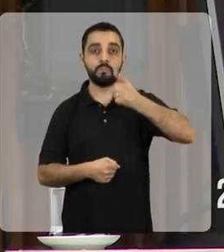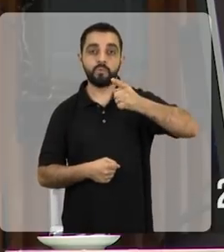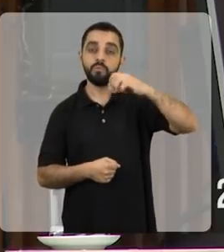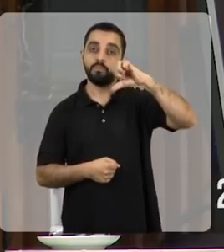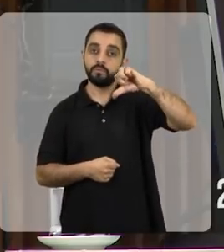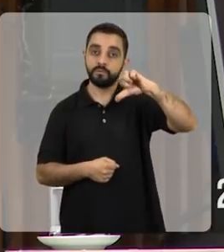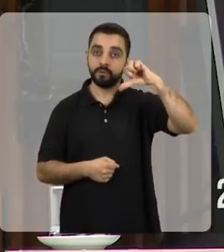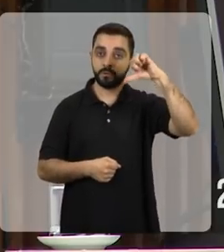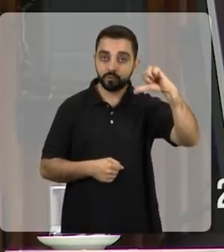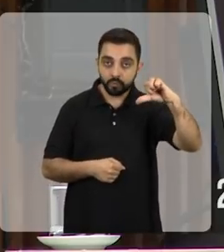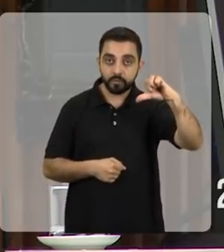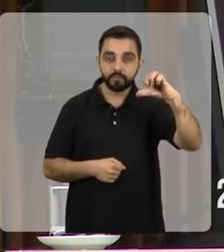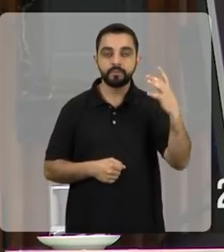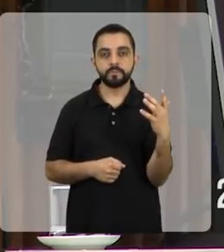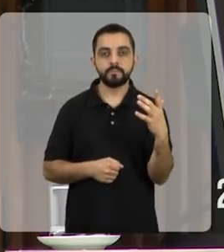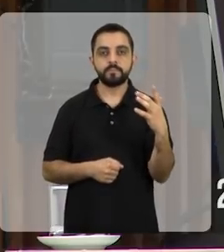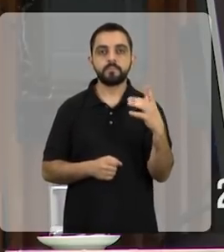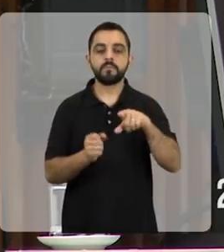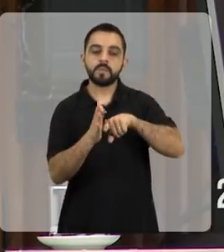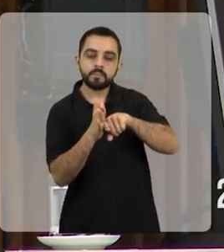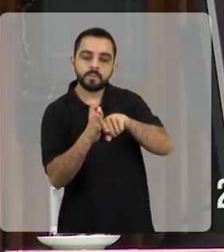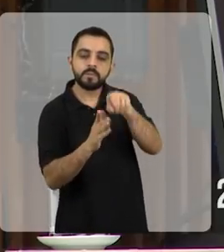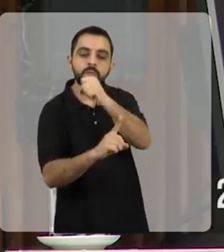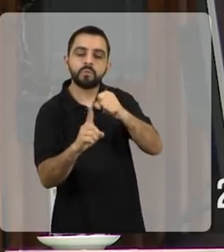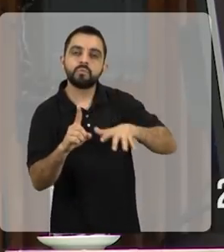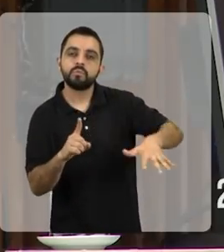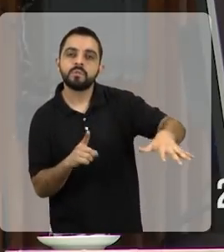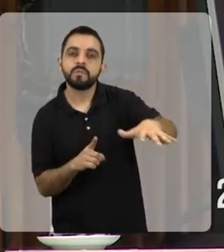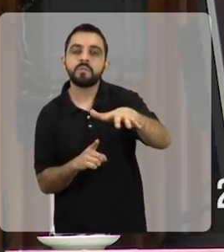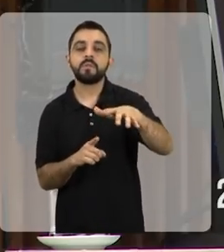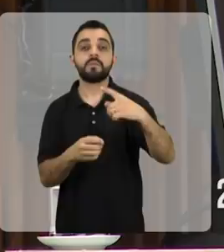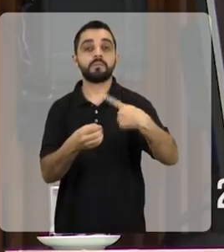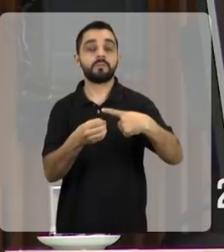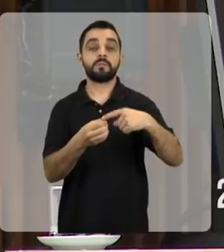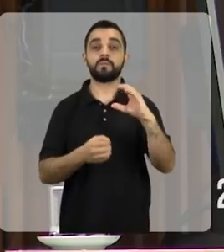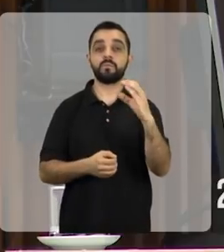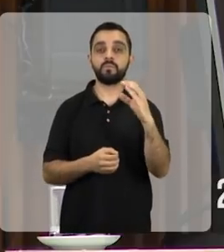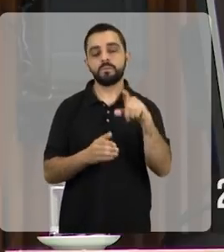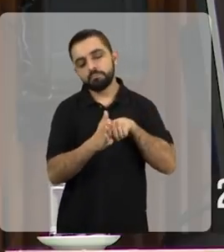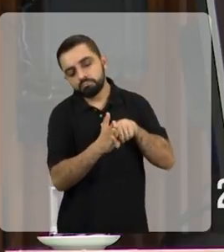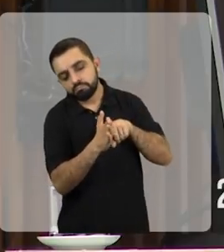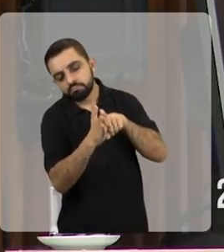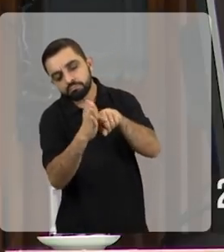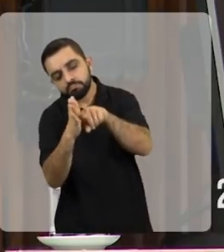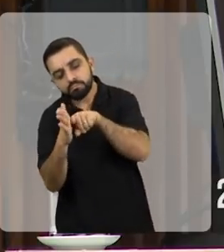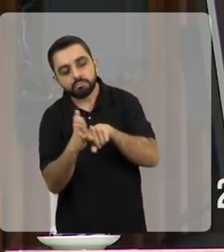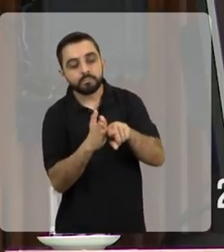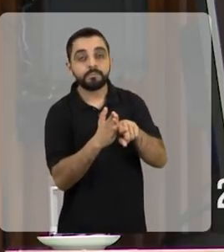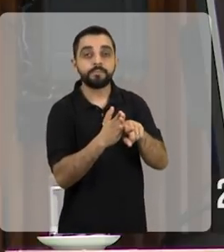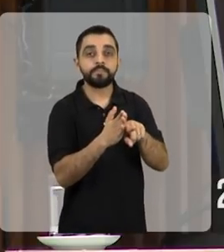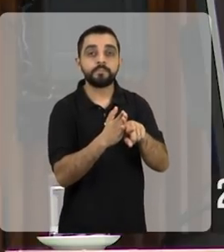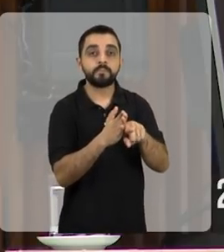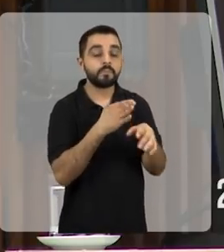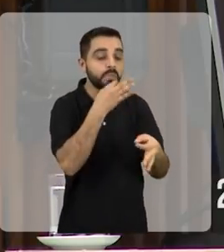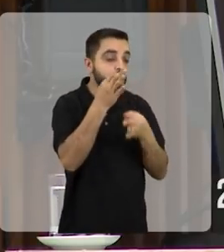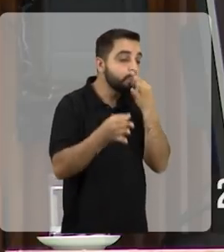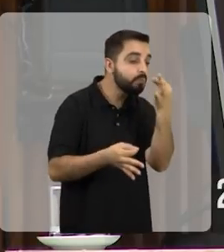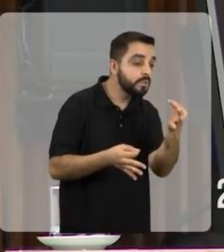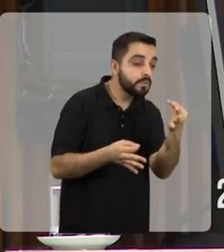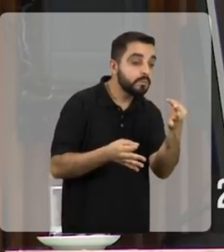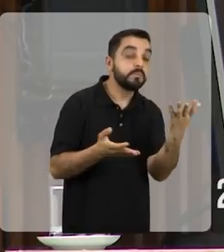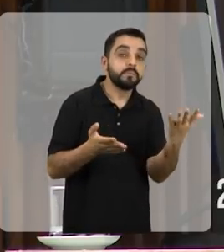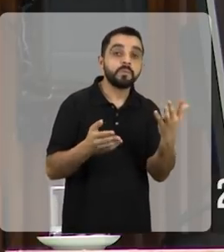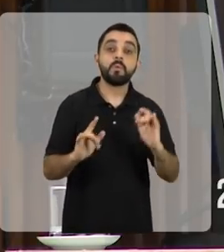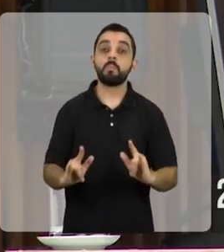numa consulta feita à população da cidade de curitiba o prédio histórico da universidade